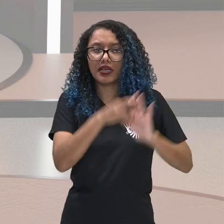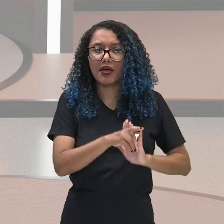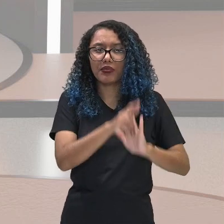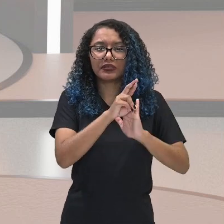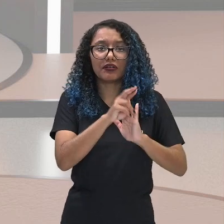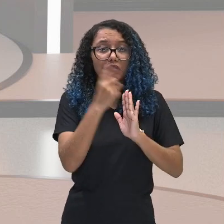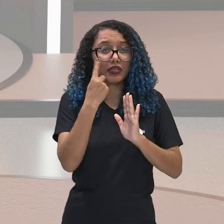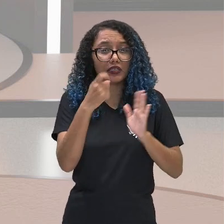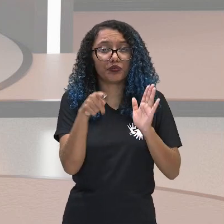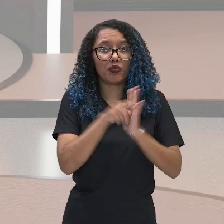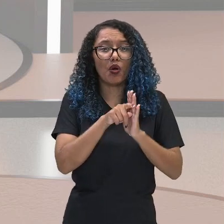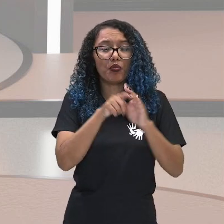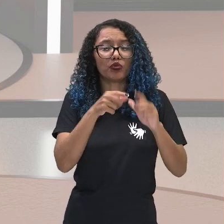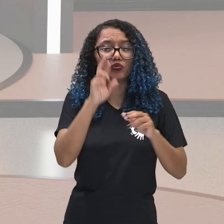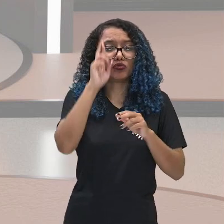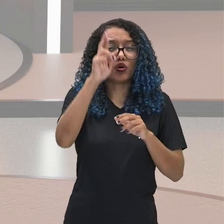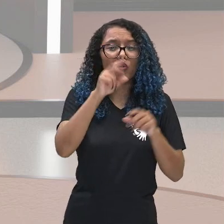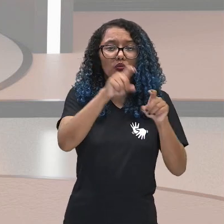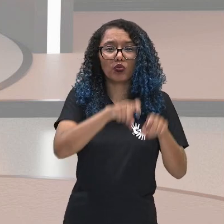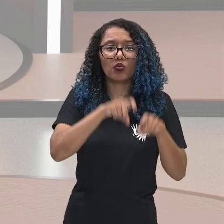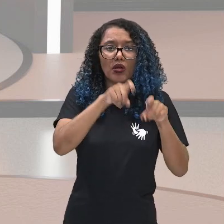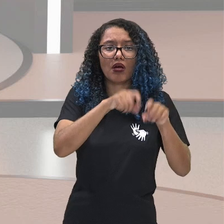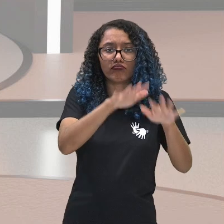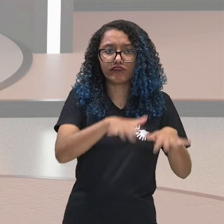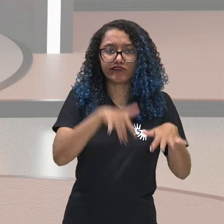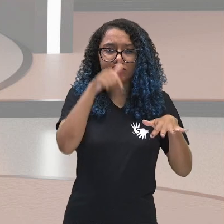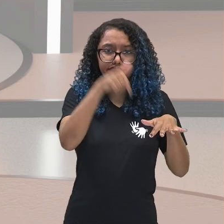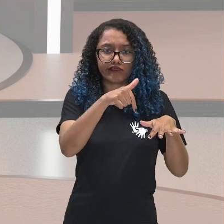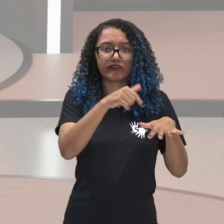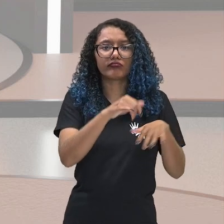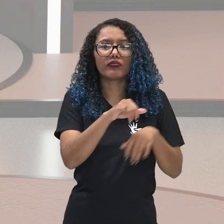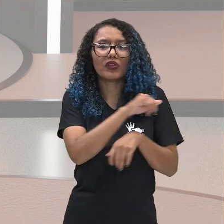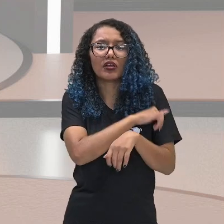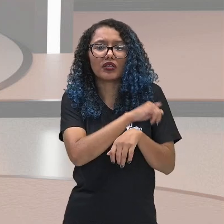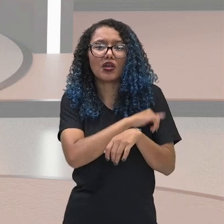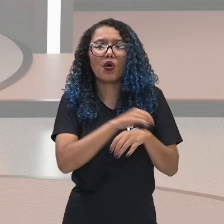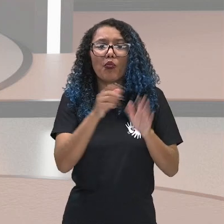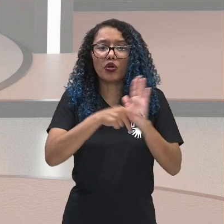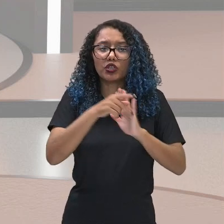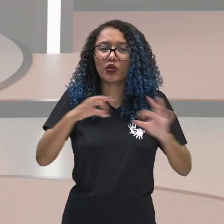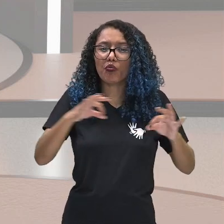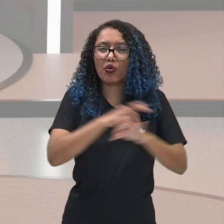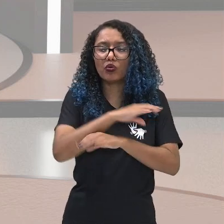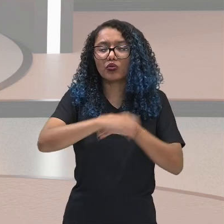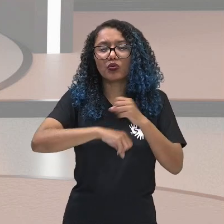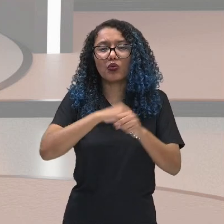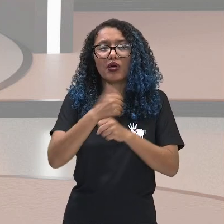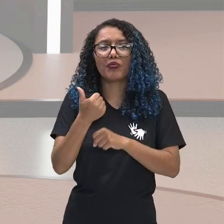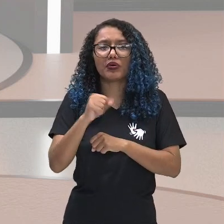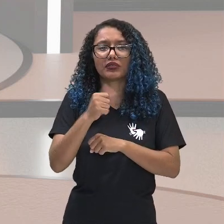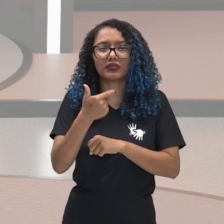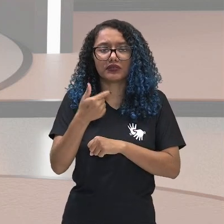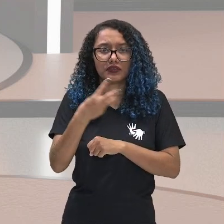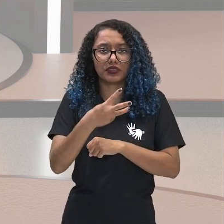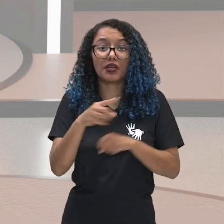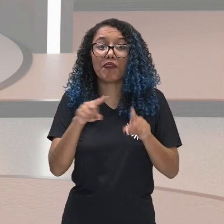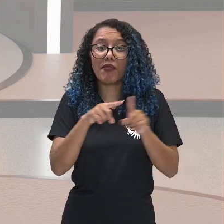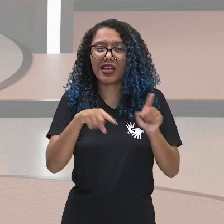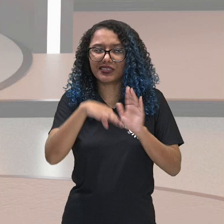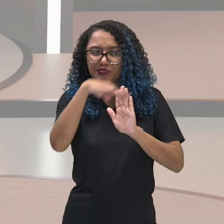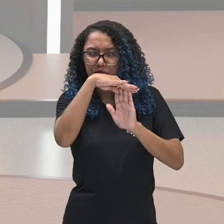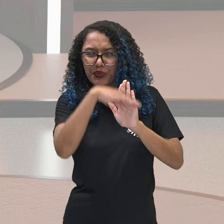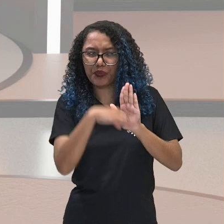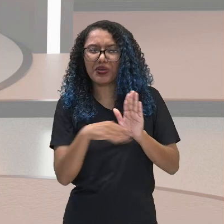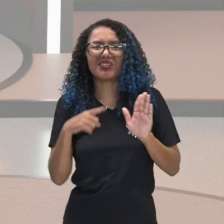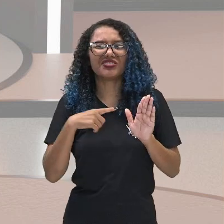O projeto, então, ele ficou pronto em 1823. Textos marcados, então, por rivalidades, tá? Então,